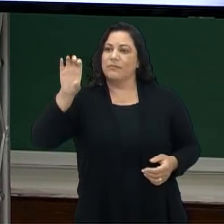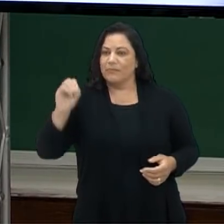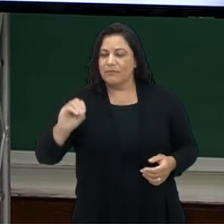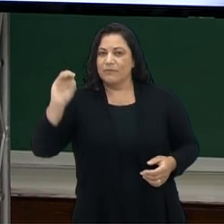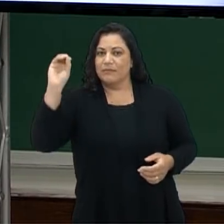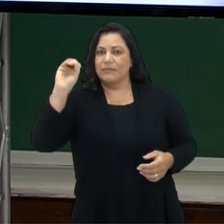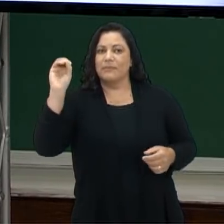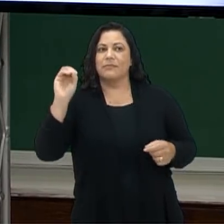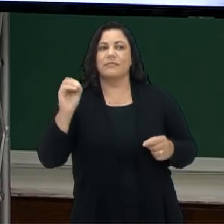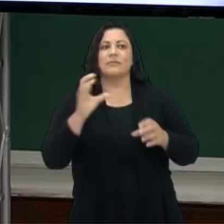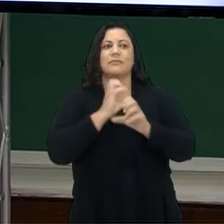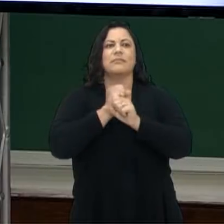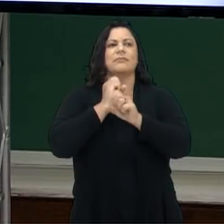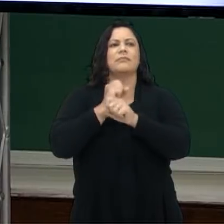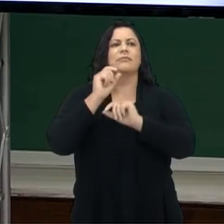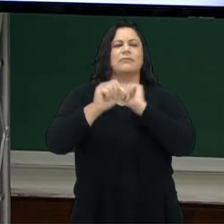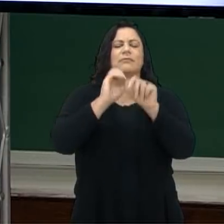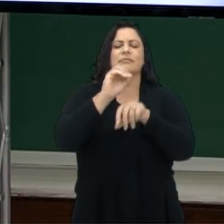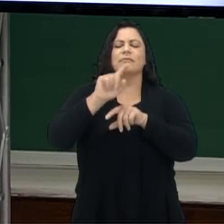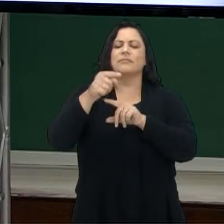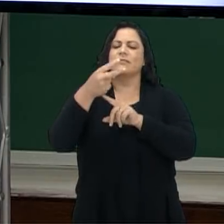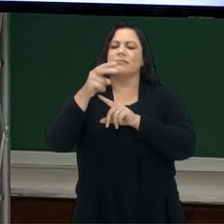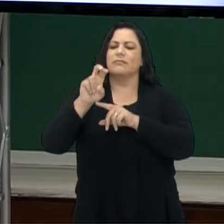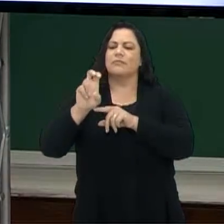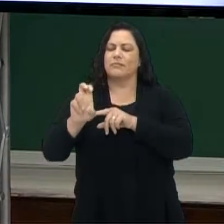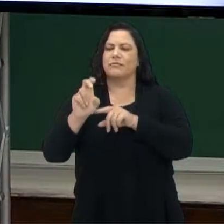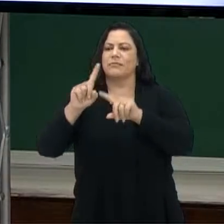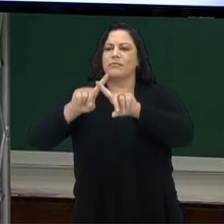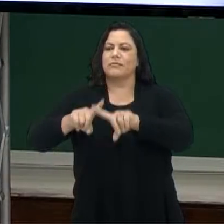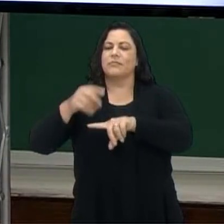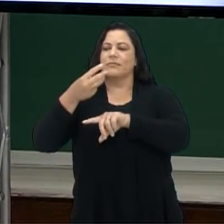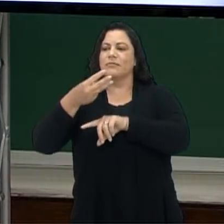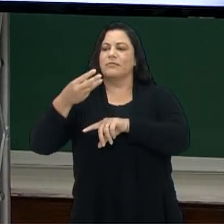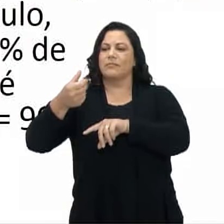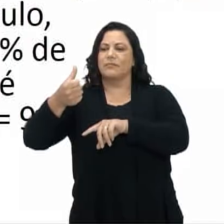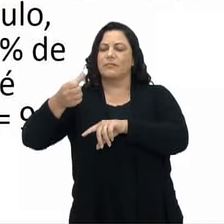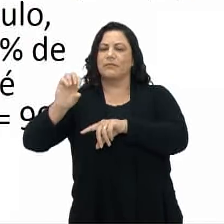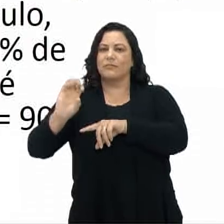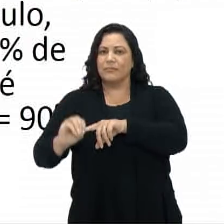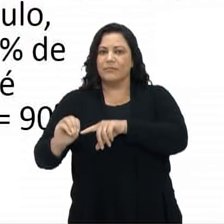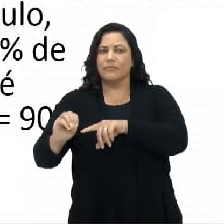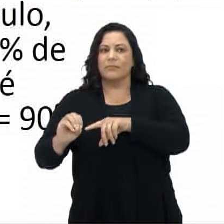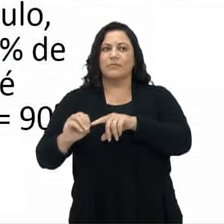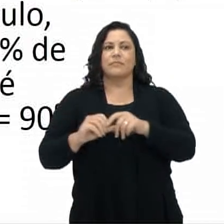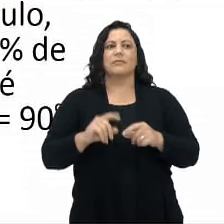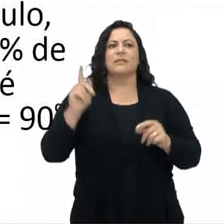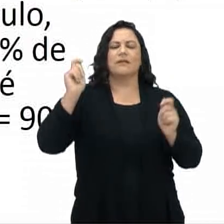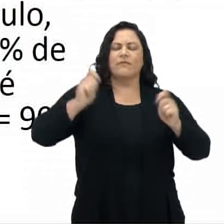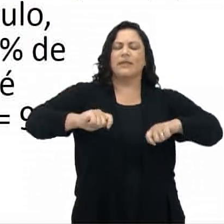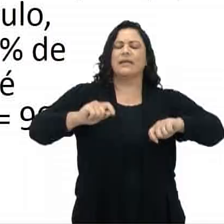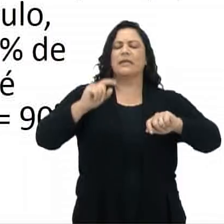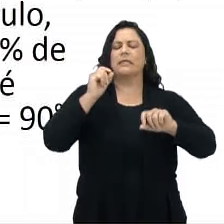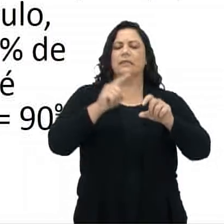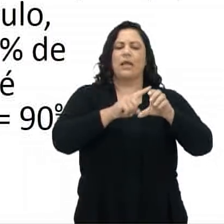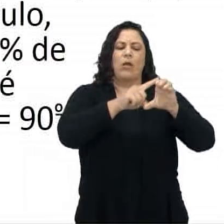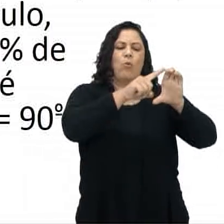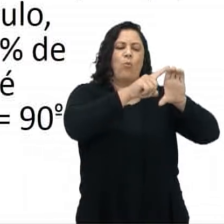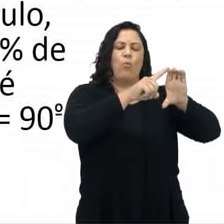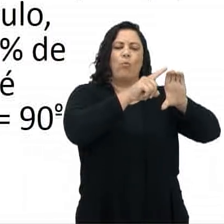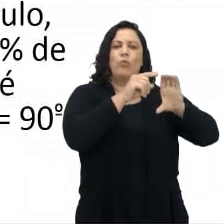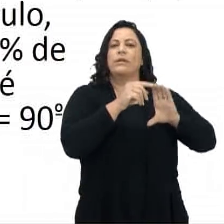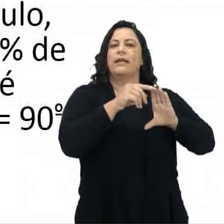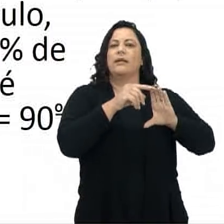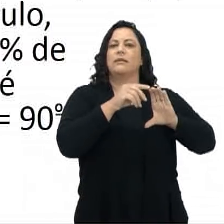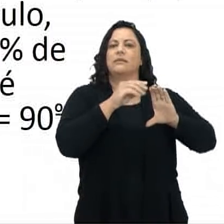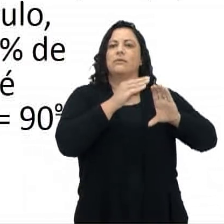como 0,25 vezes 360, que vai me dar um ângulo de 90 graus. Então, primeiro eu